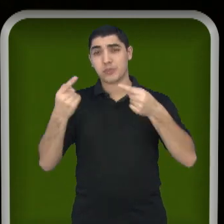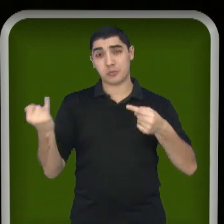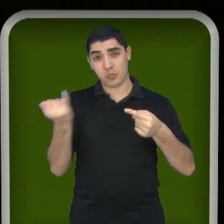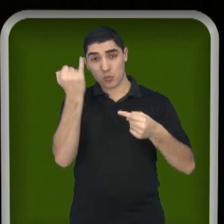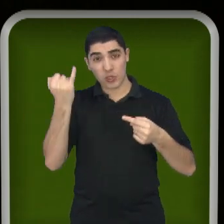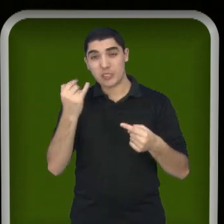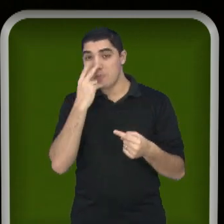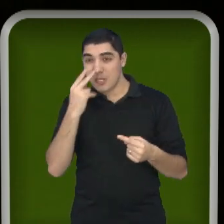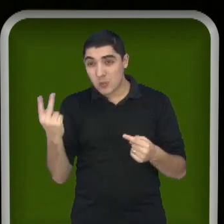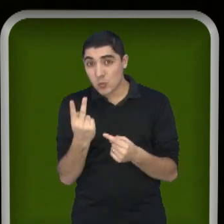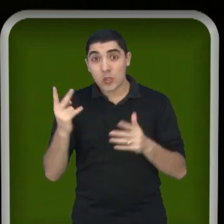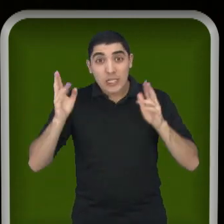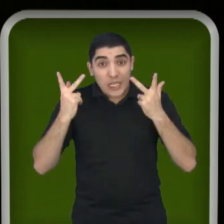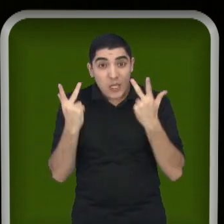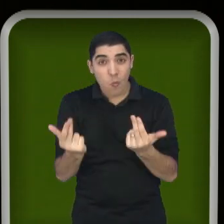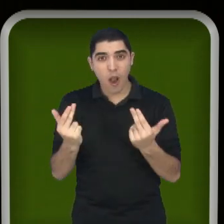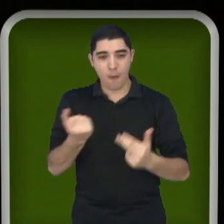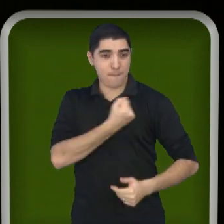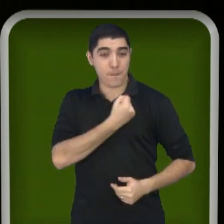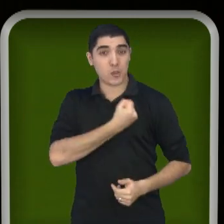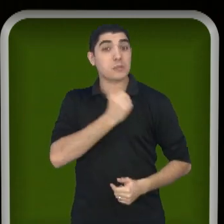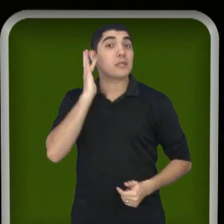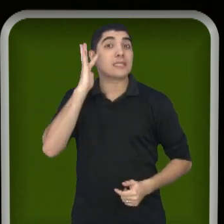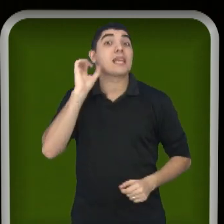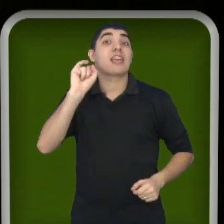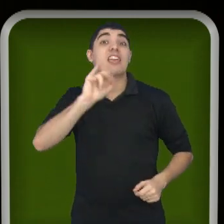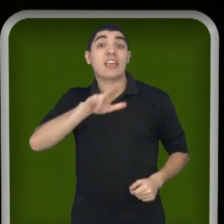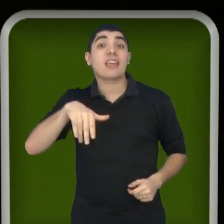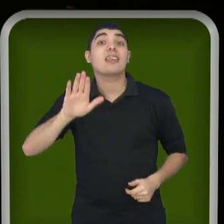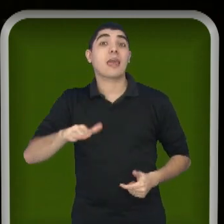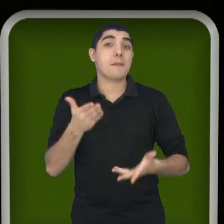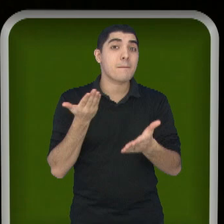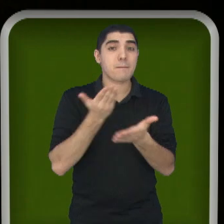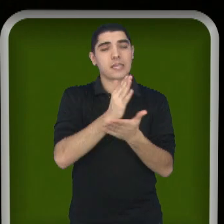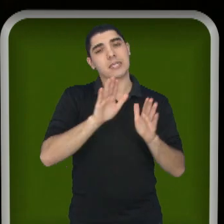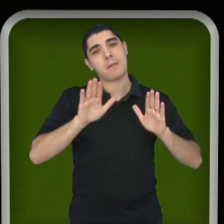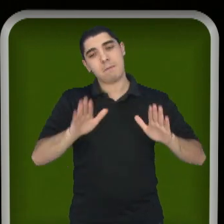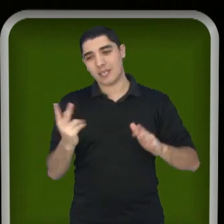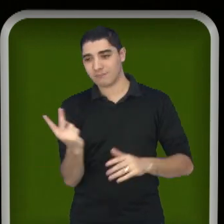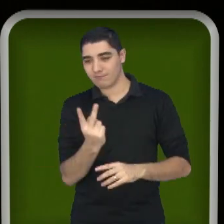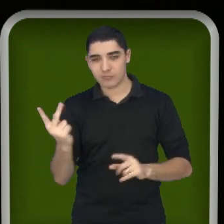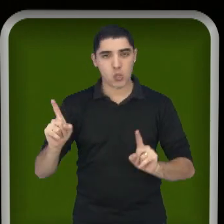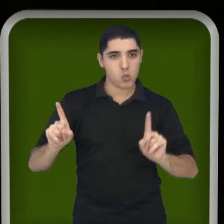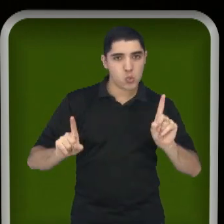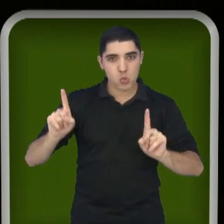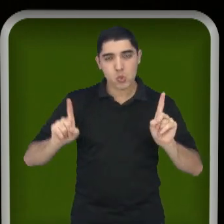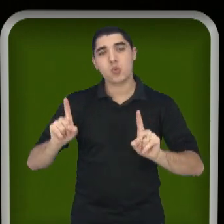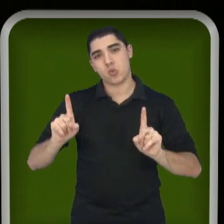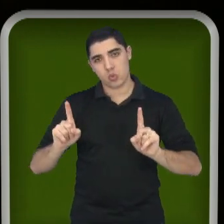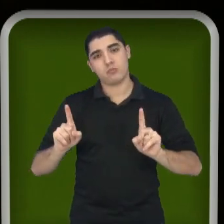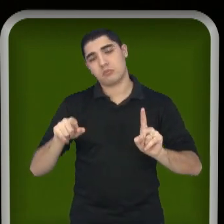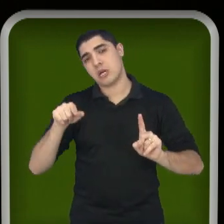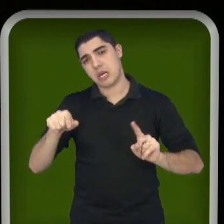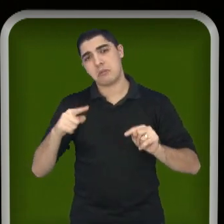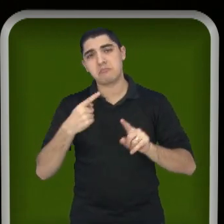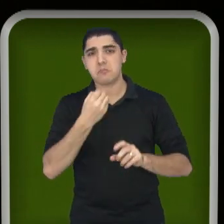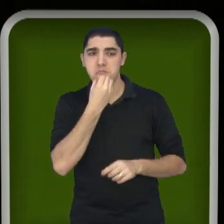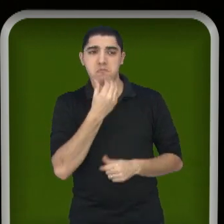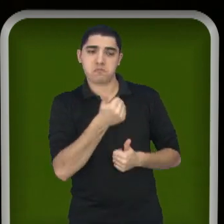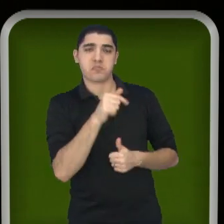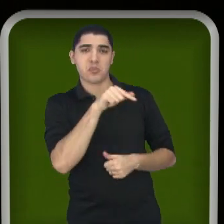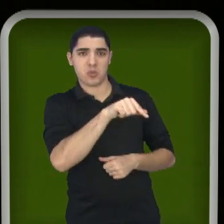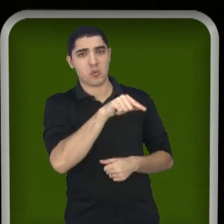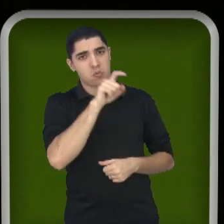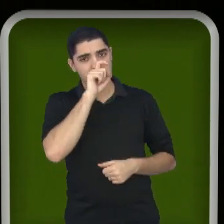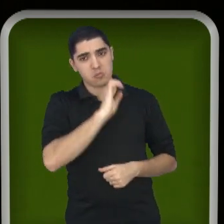confronto direto pensando na classificação. Mas, pelas circunstâncias do jogo, o empate foi considerado positivo pelos